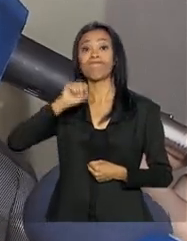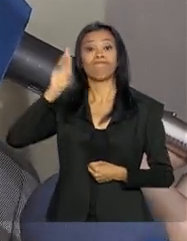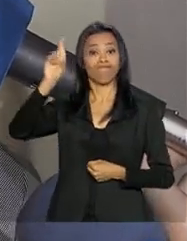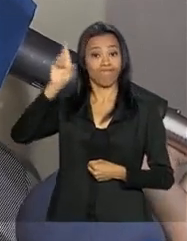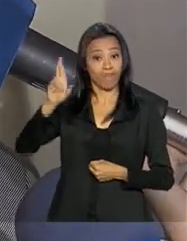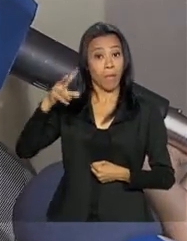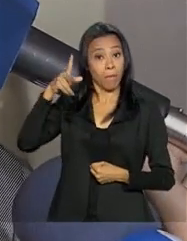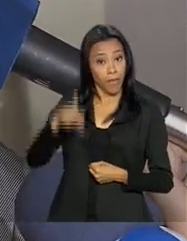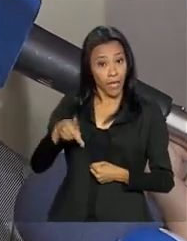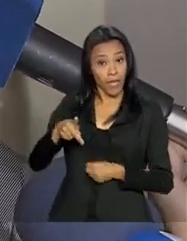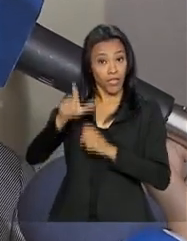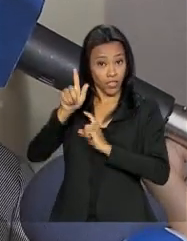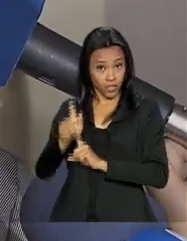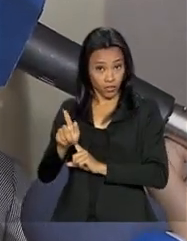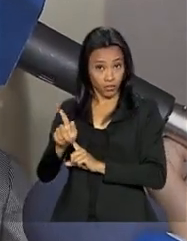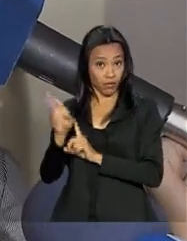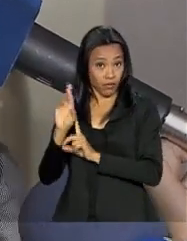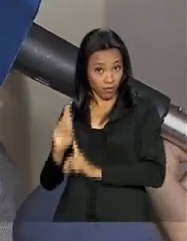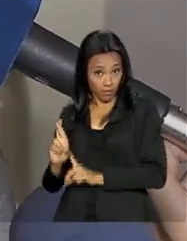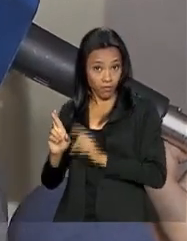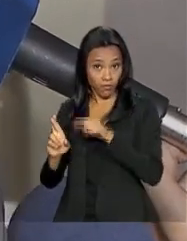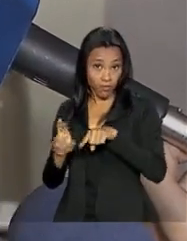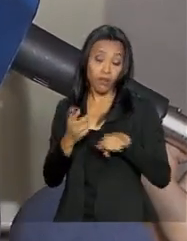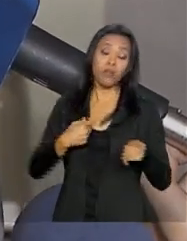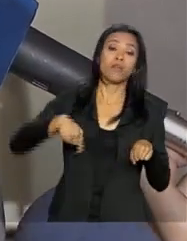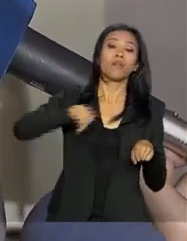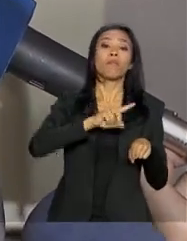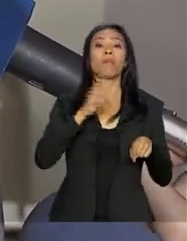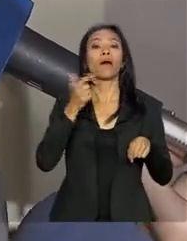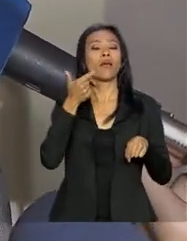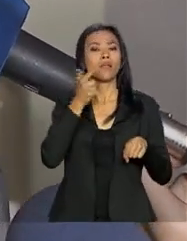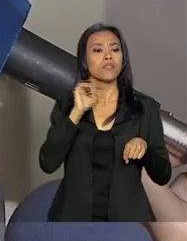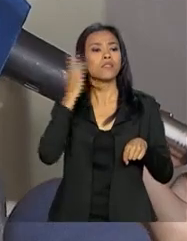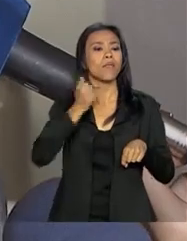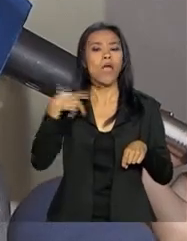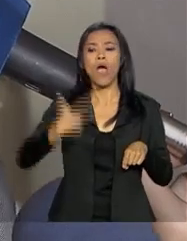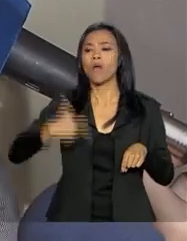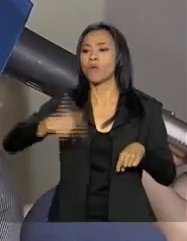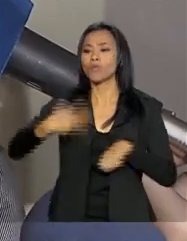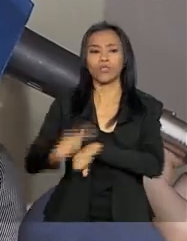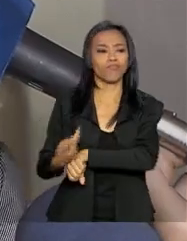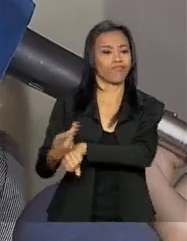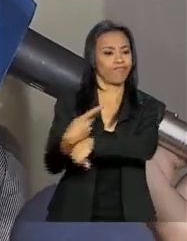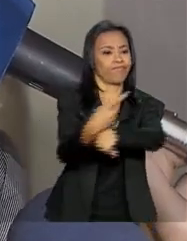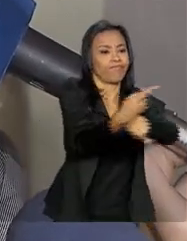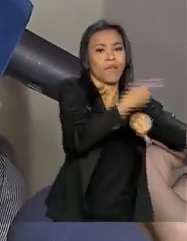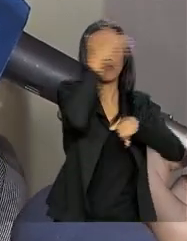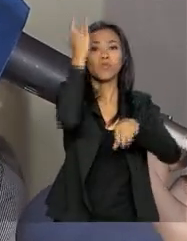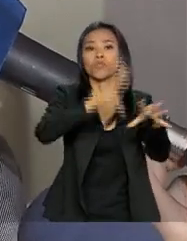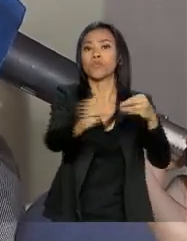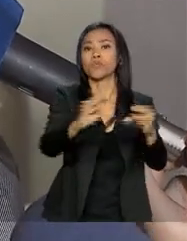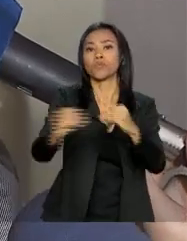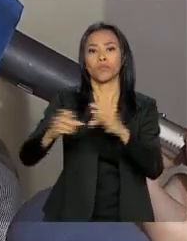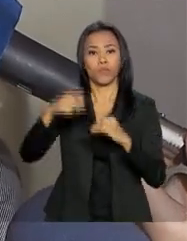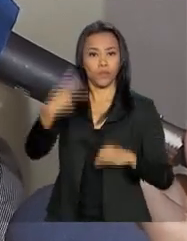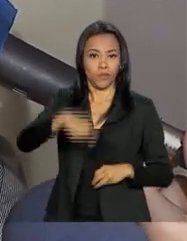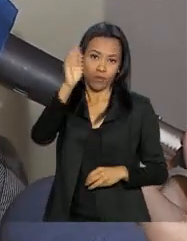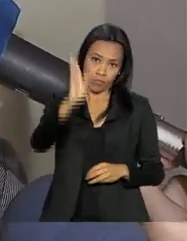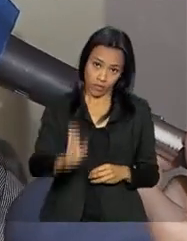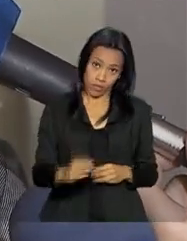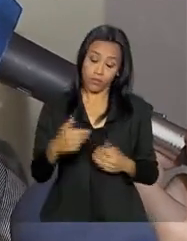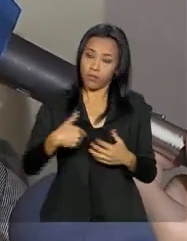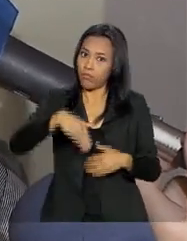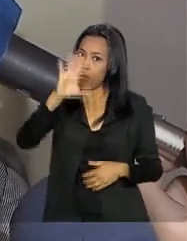pgr pelo conselho nacional do ministério para restituiu pelo menos localizar e identificar os desaparecidos que no brasil como eu disse aqui